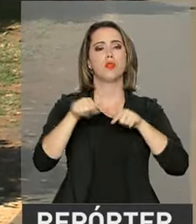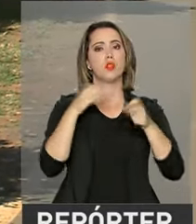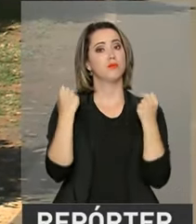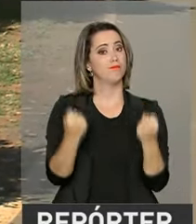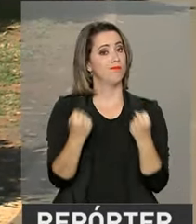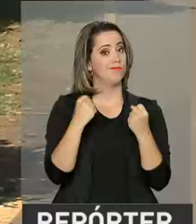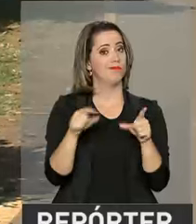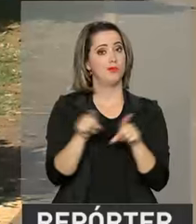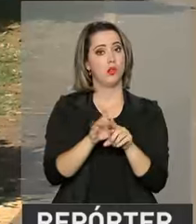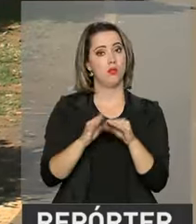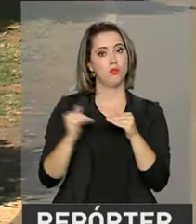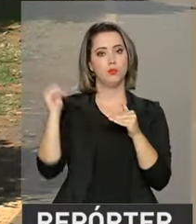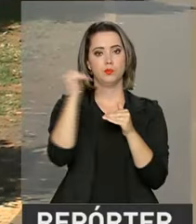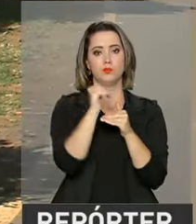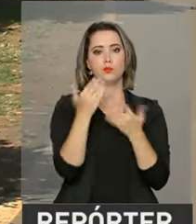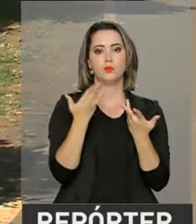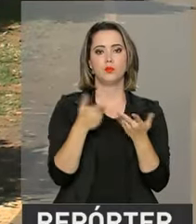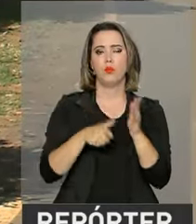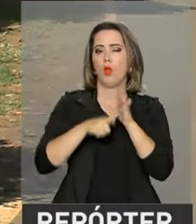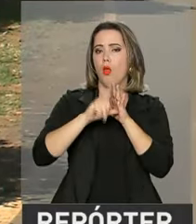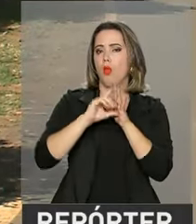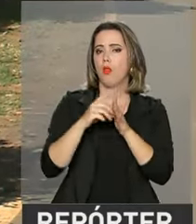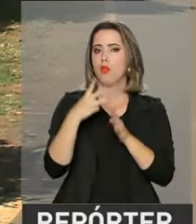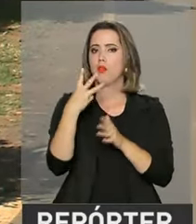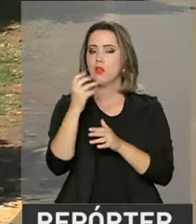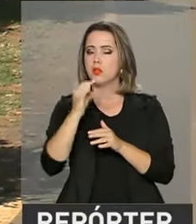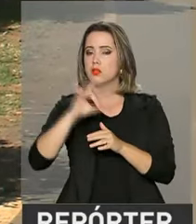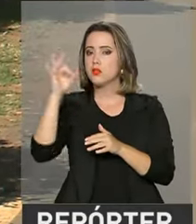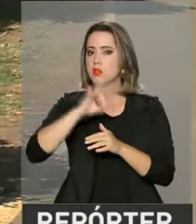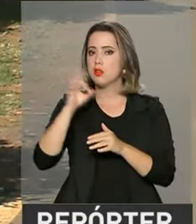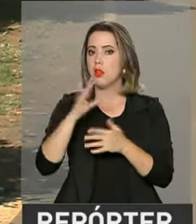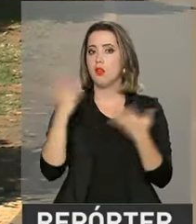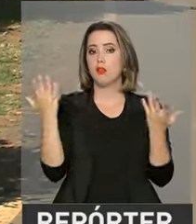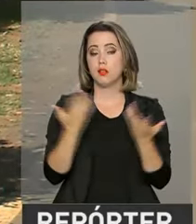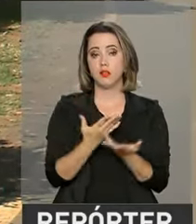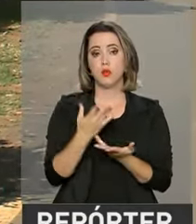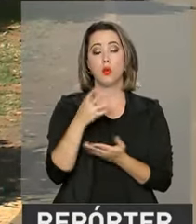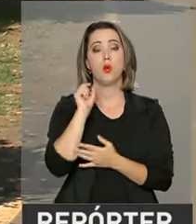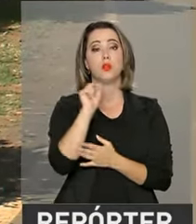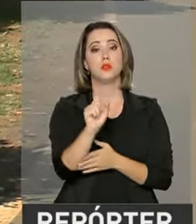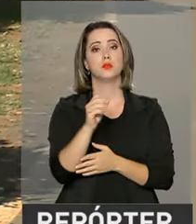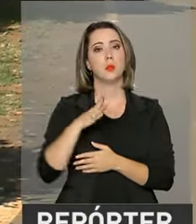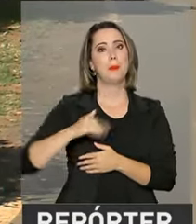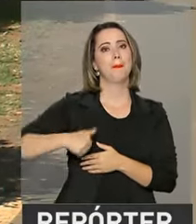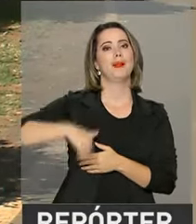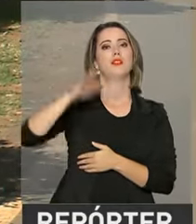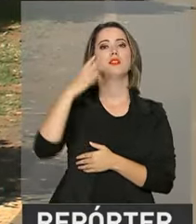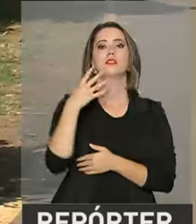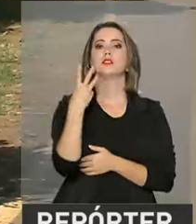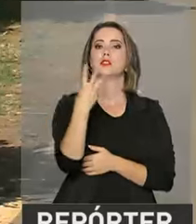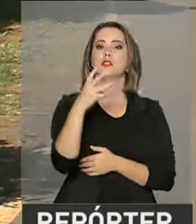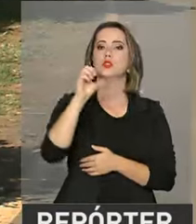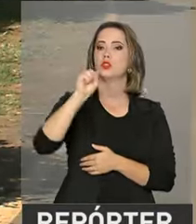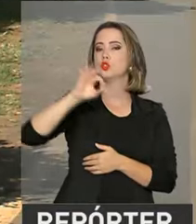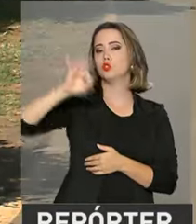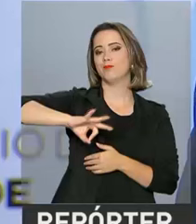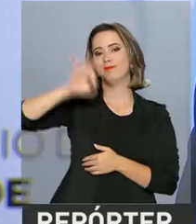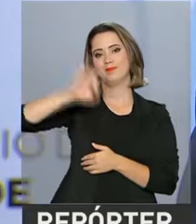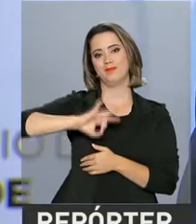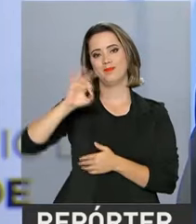em 2009 o indicador era pouco mais de 30 % em 2016 subiu para